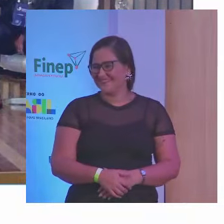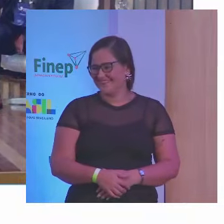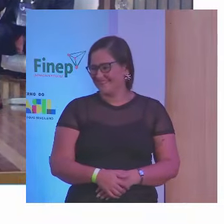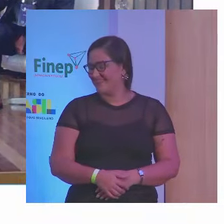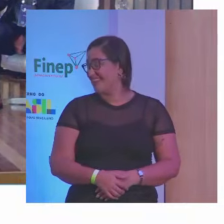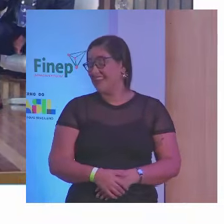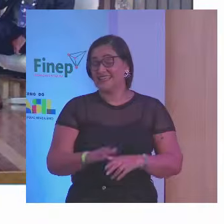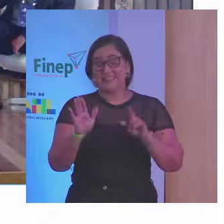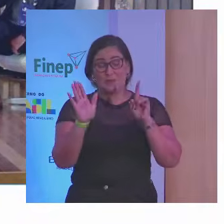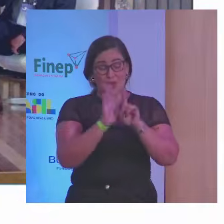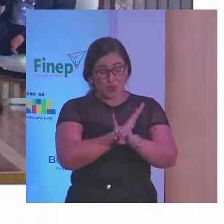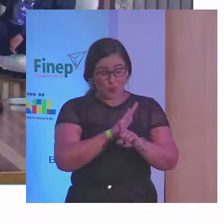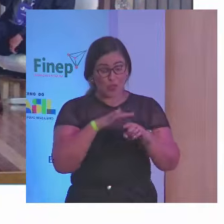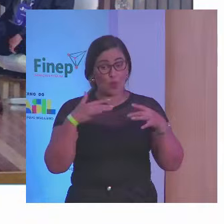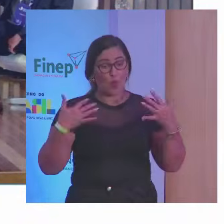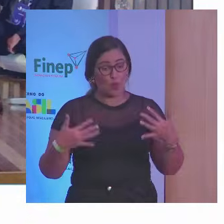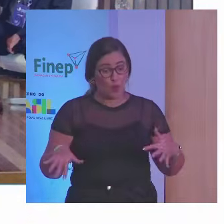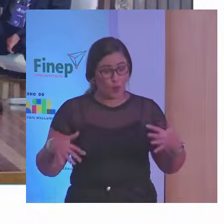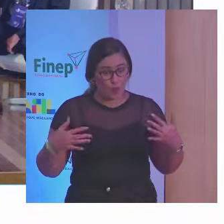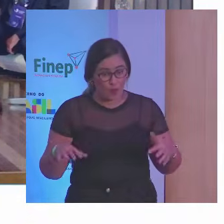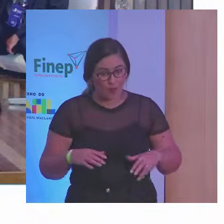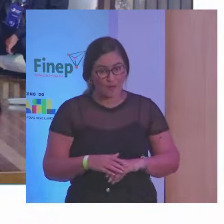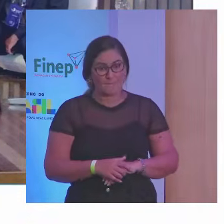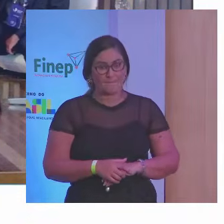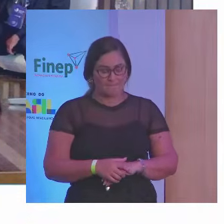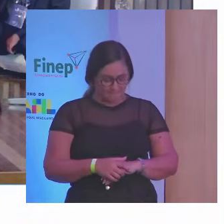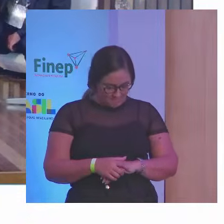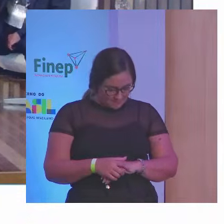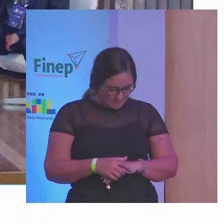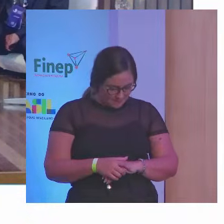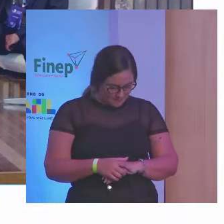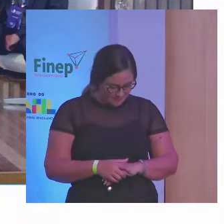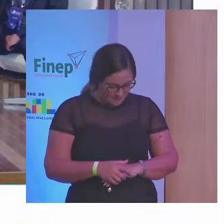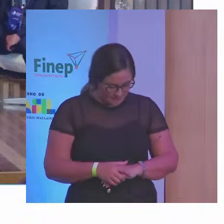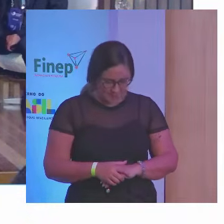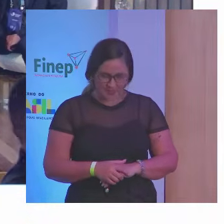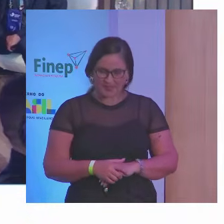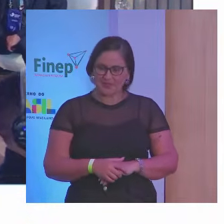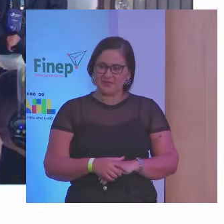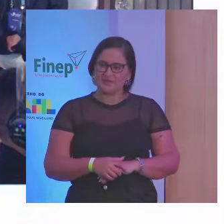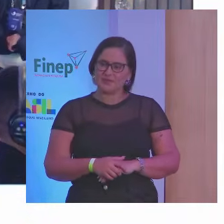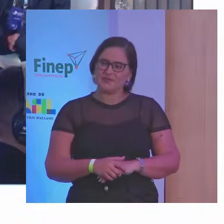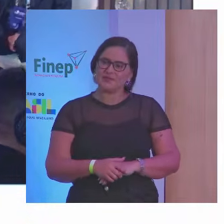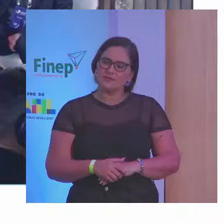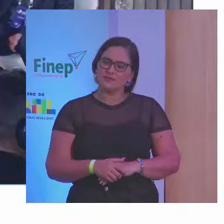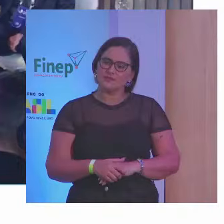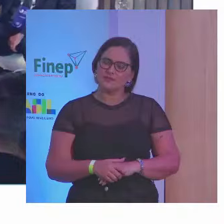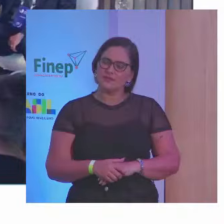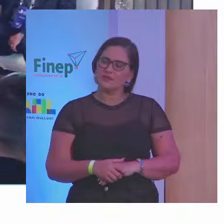Essa pergunta aí, alguém vai se atrever a...